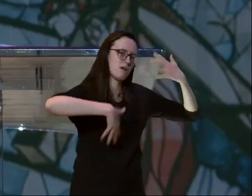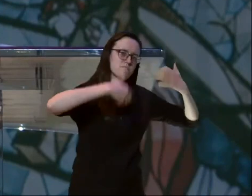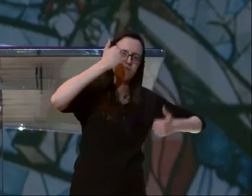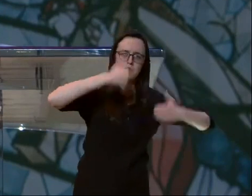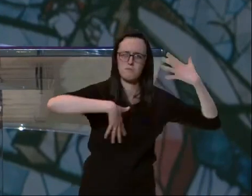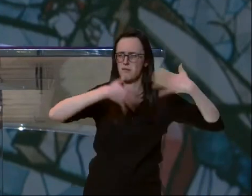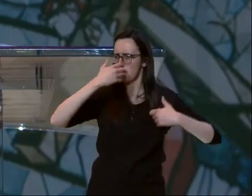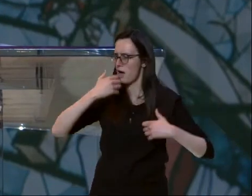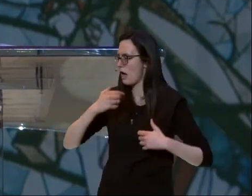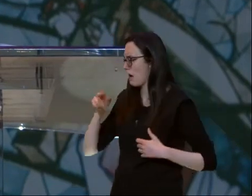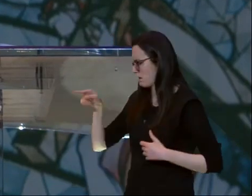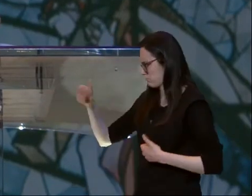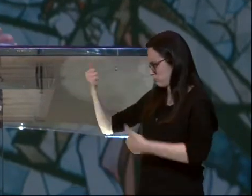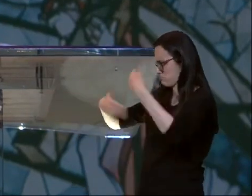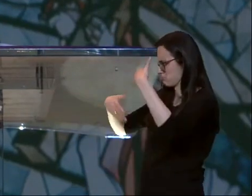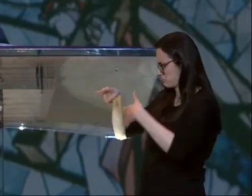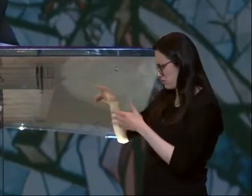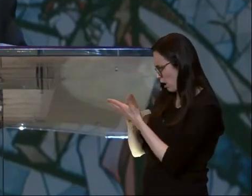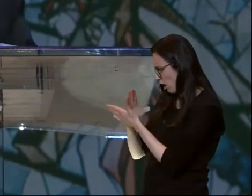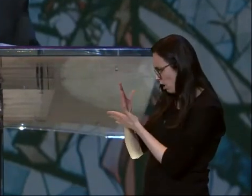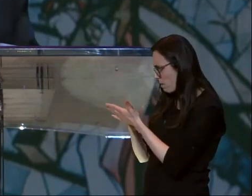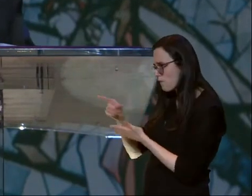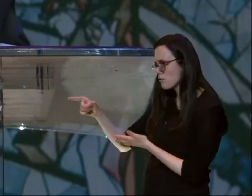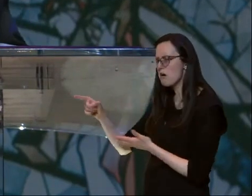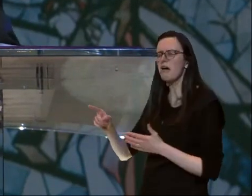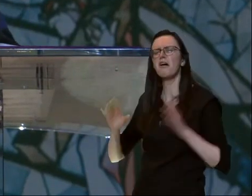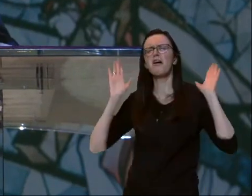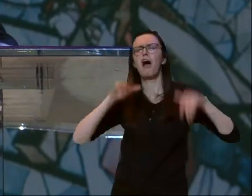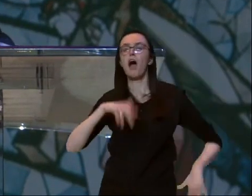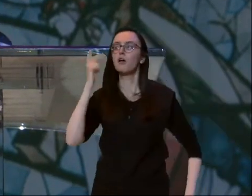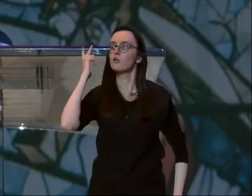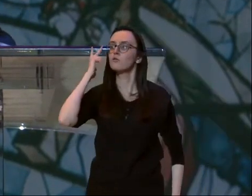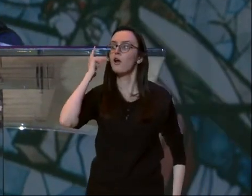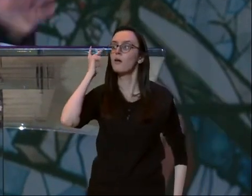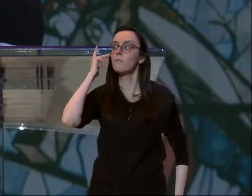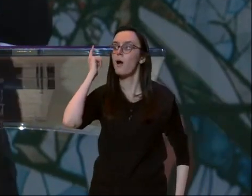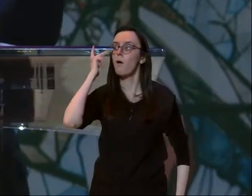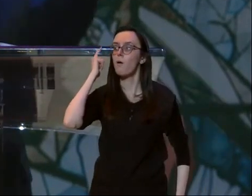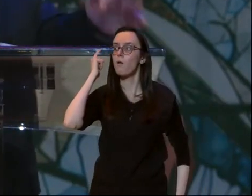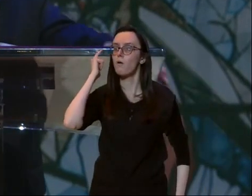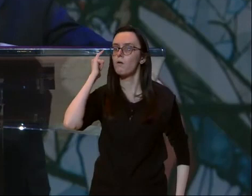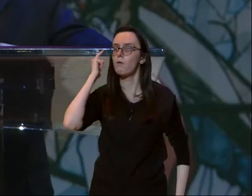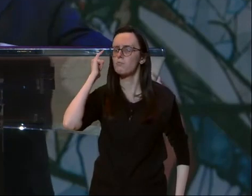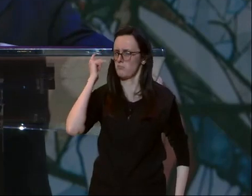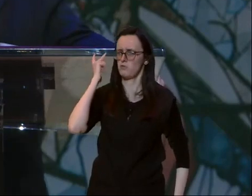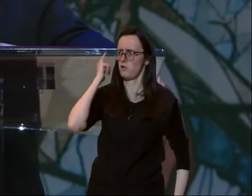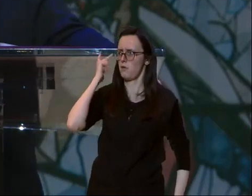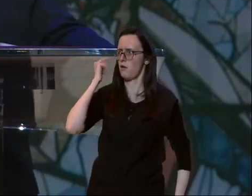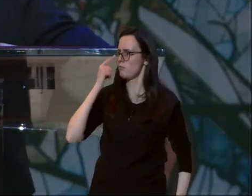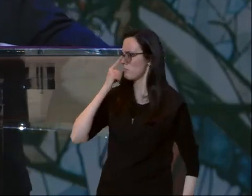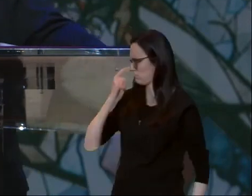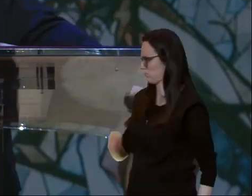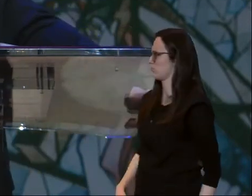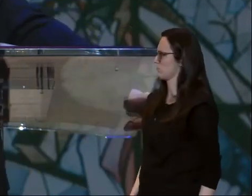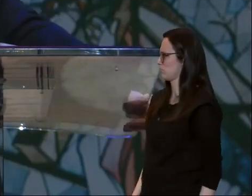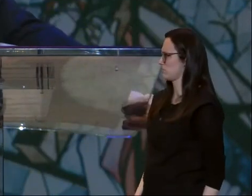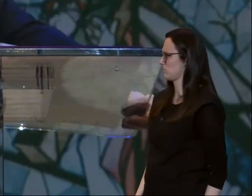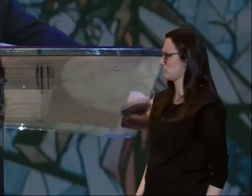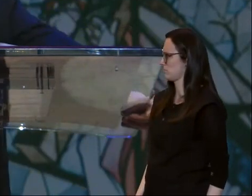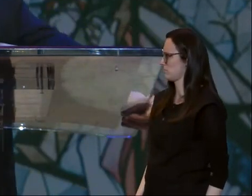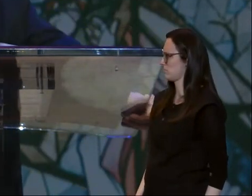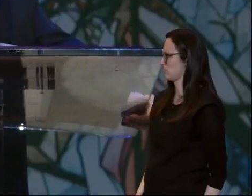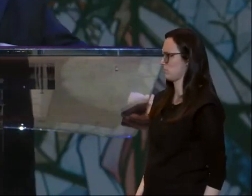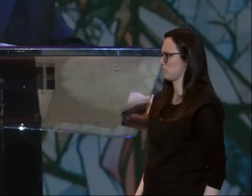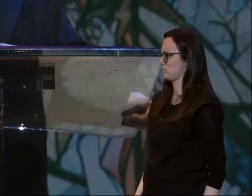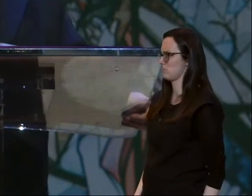incomoda? Incomodar? Não. Tranquilo. Eu só faço isso e isso. Quantos?